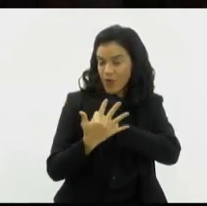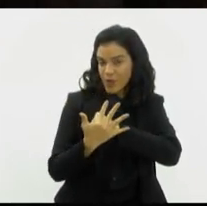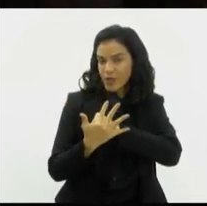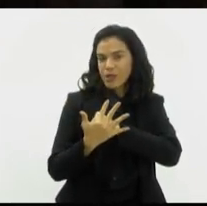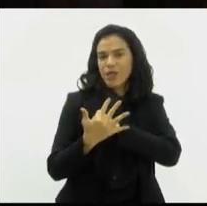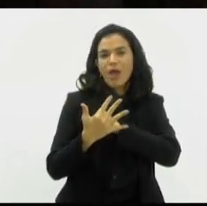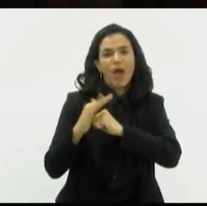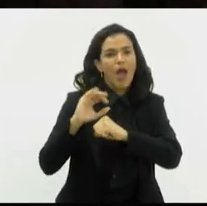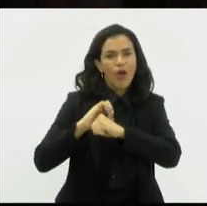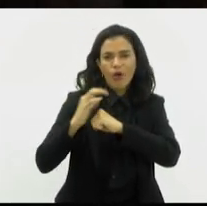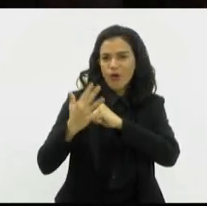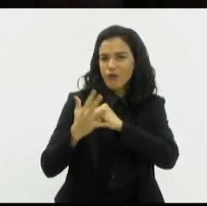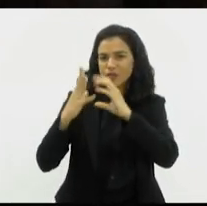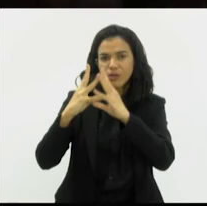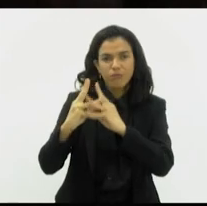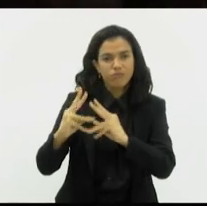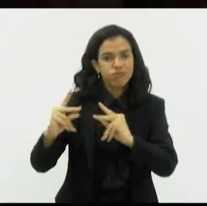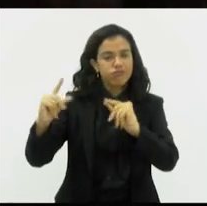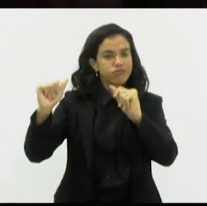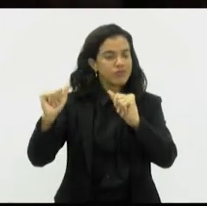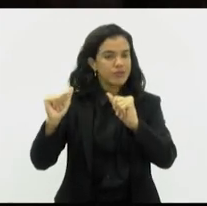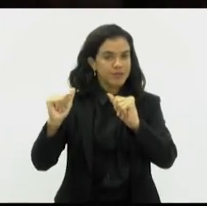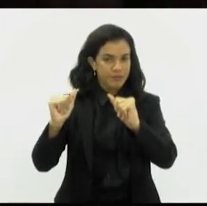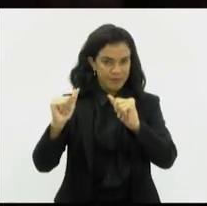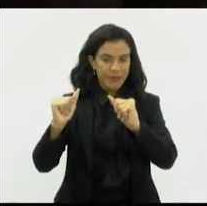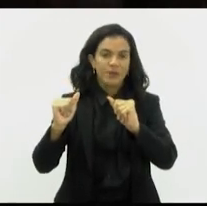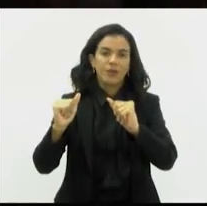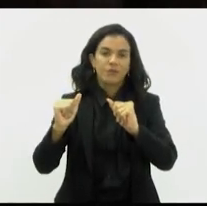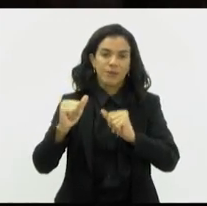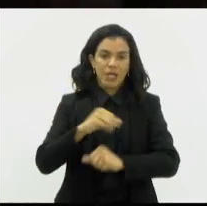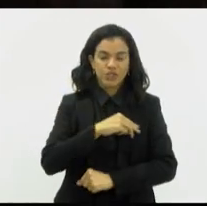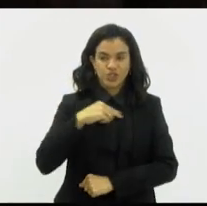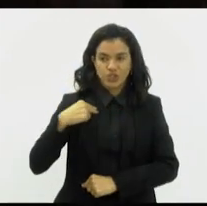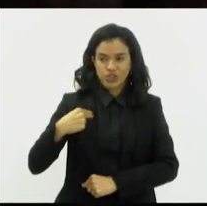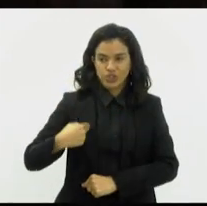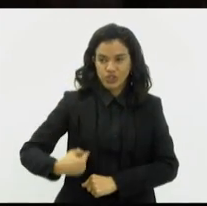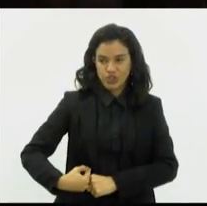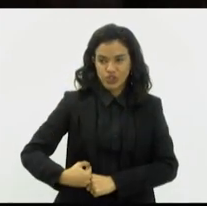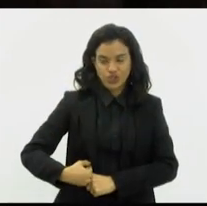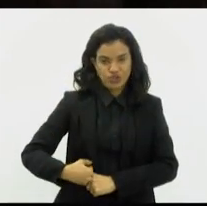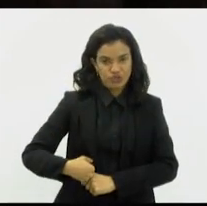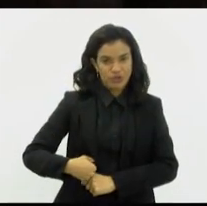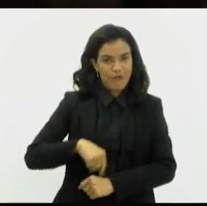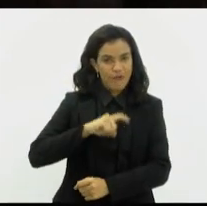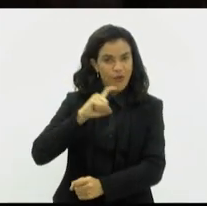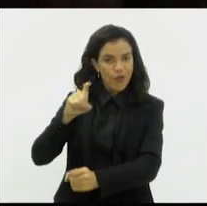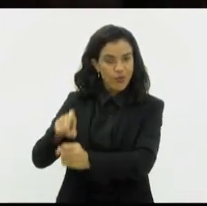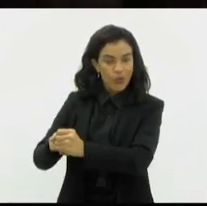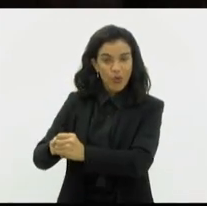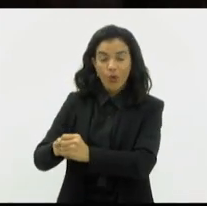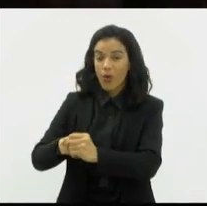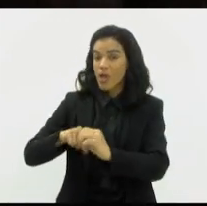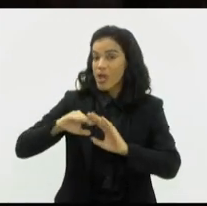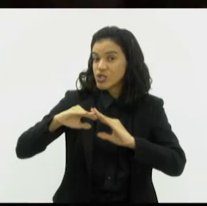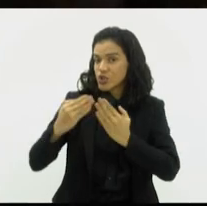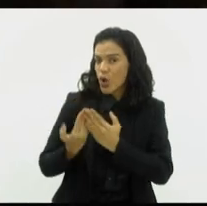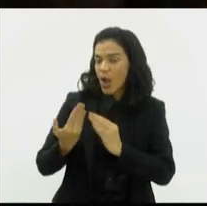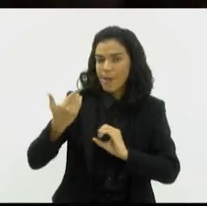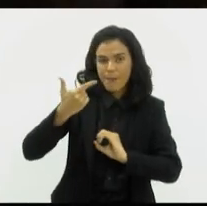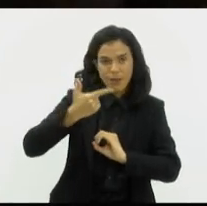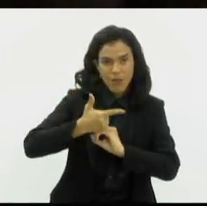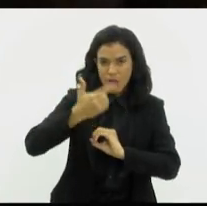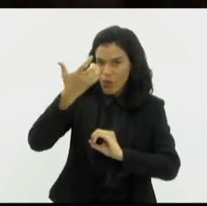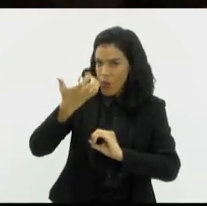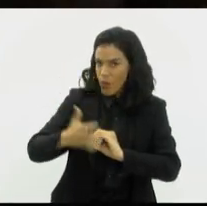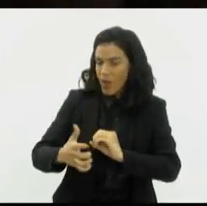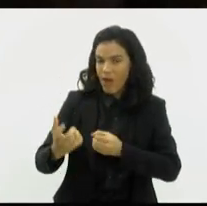embora, já tinha voltado lá para a China. E o Pedro II, à época, não queria